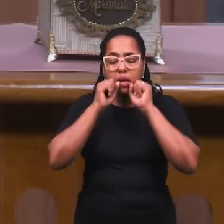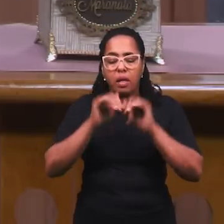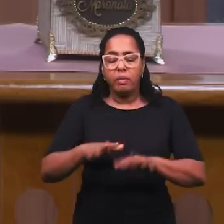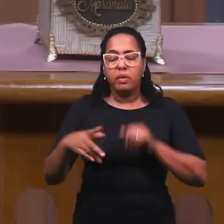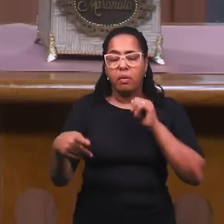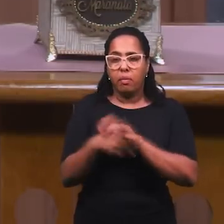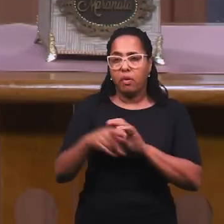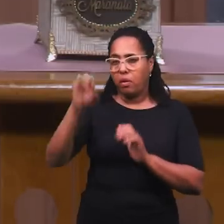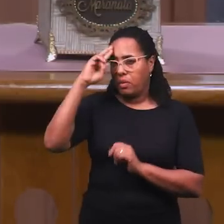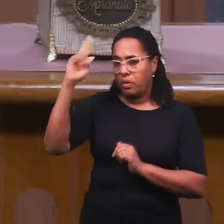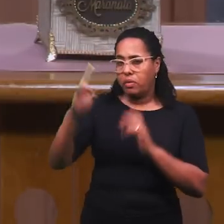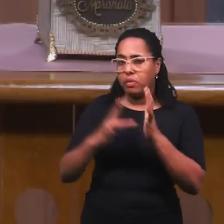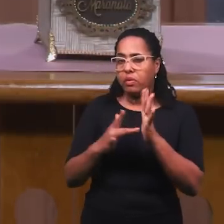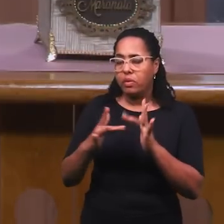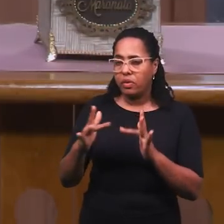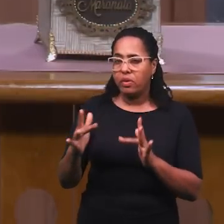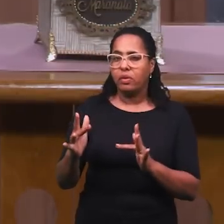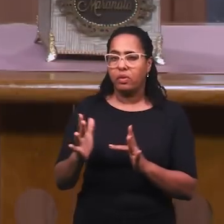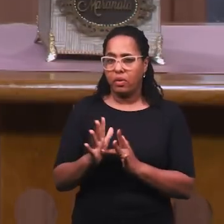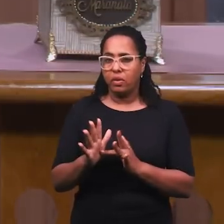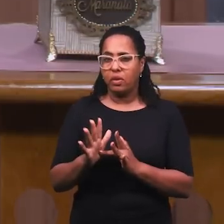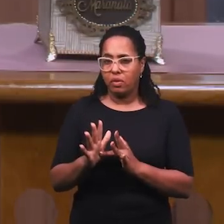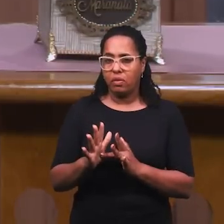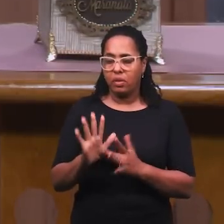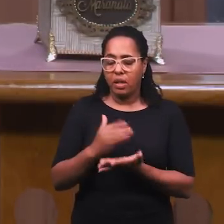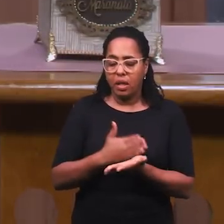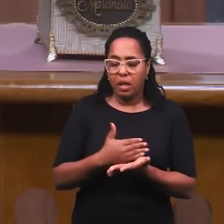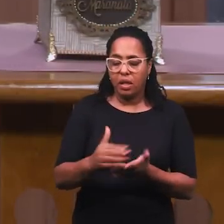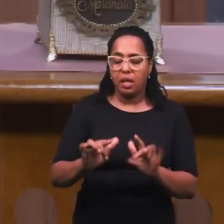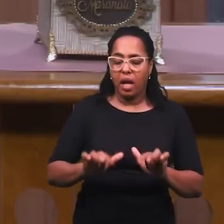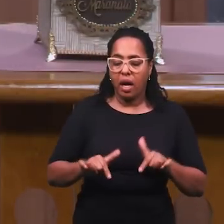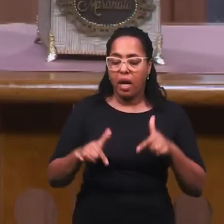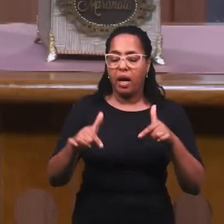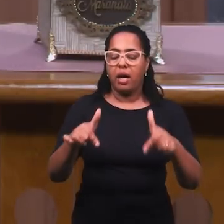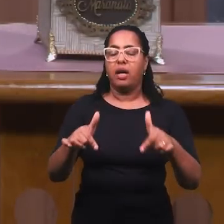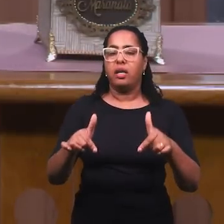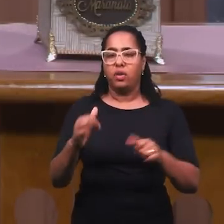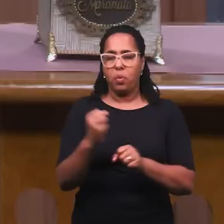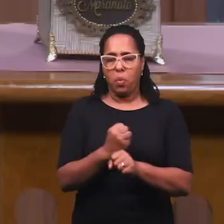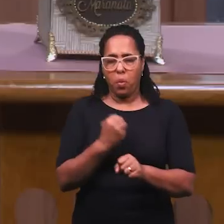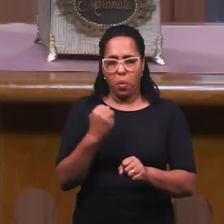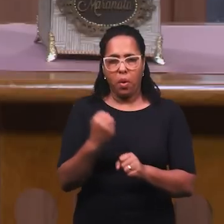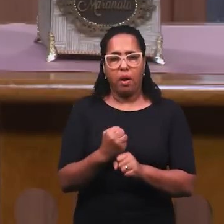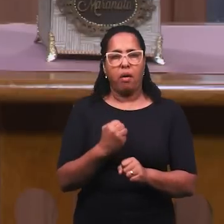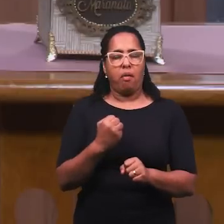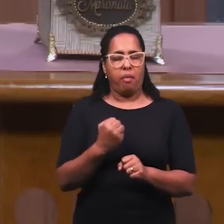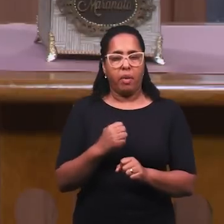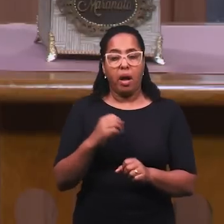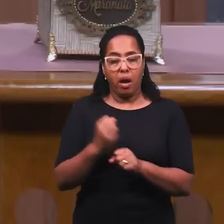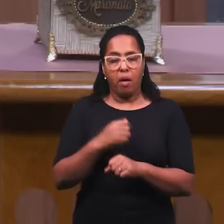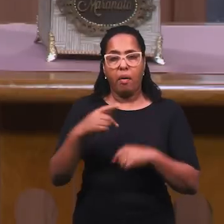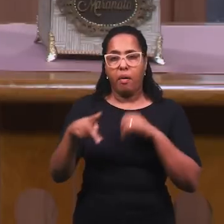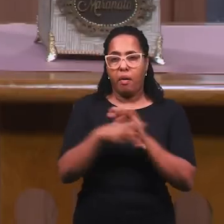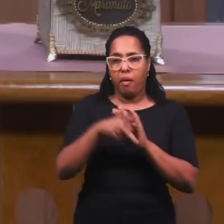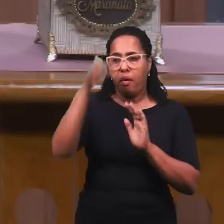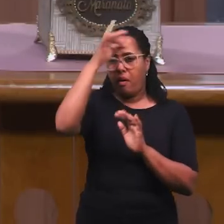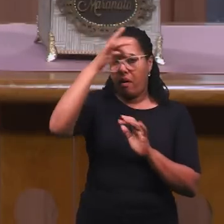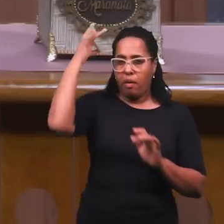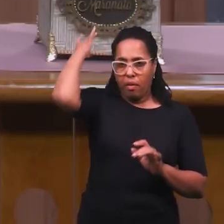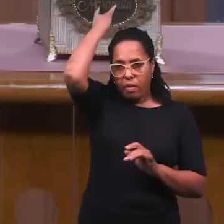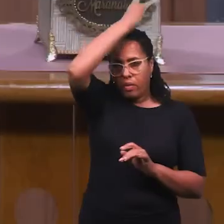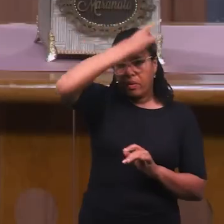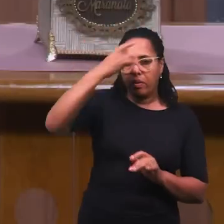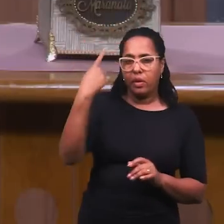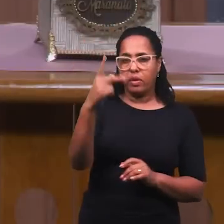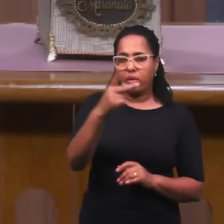que é a bênção do Senhor Jesus, o sacrifício, e o Senhor iniciará a realização de uma grande obra, a obra do